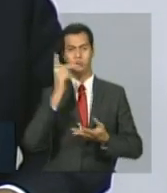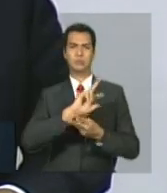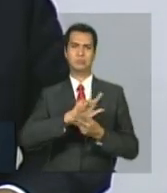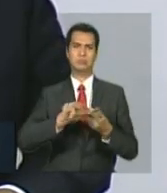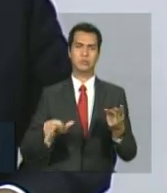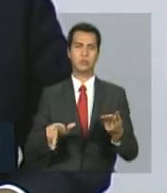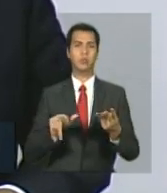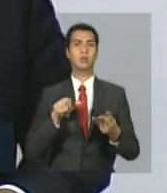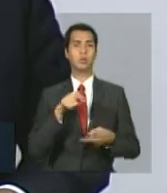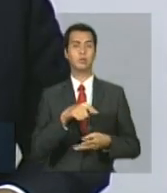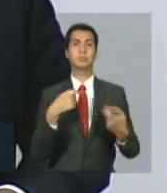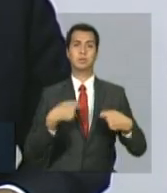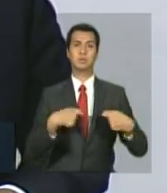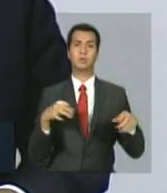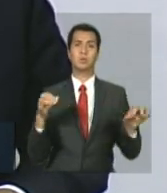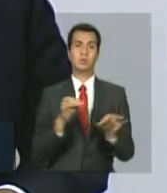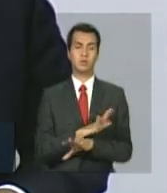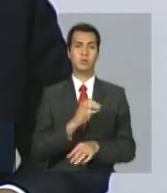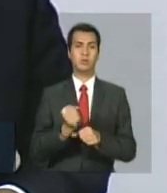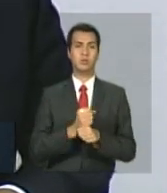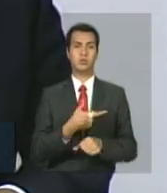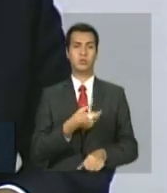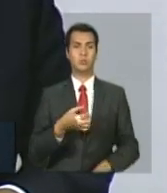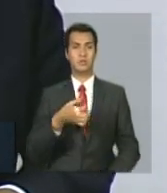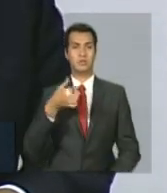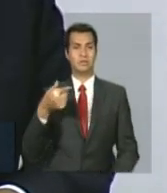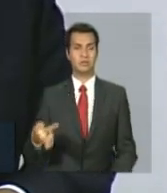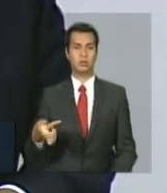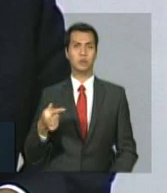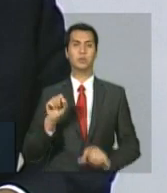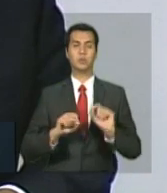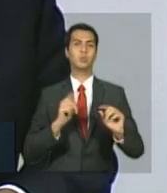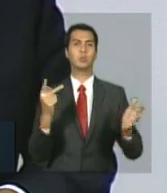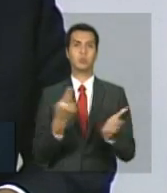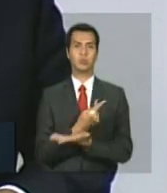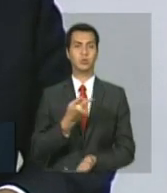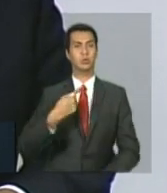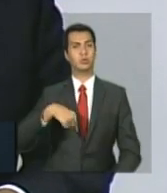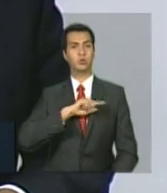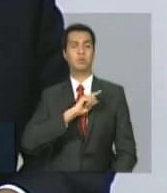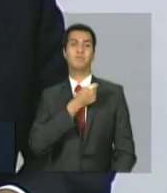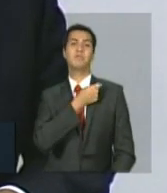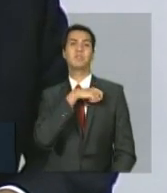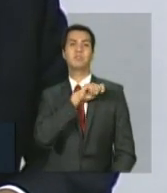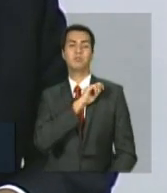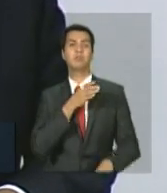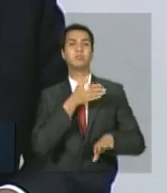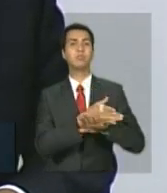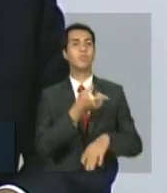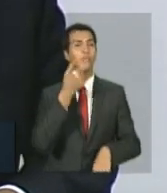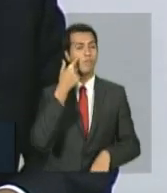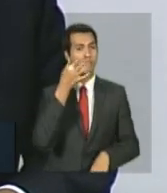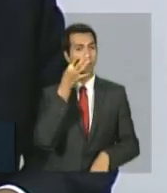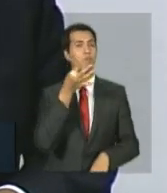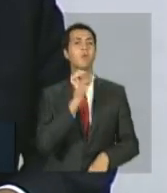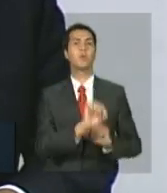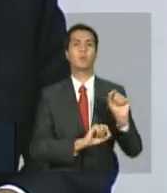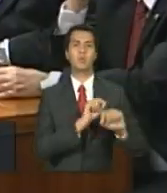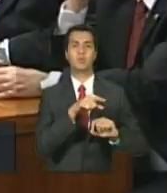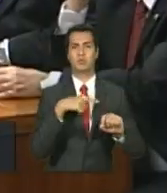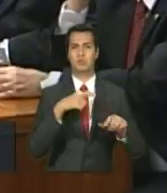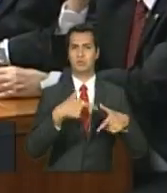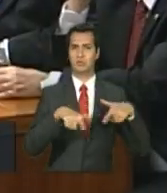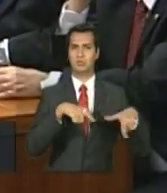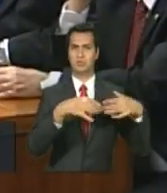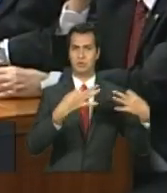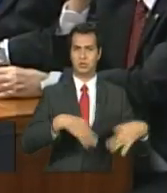sido concluídas. A partir de 2007, iniciamos o trabalho de fiscalização, acompanhamento e cobrança da implantação, em